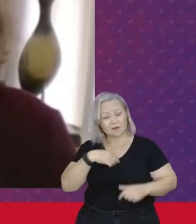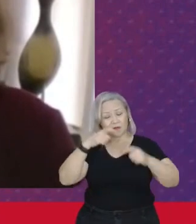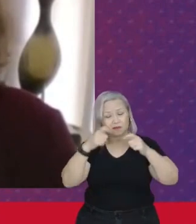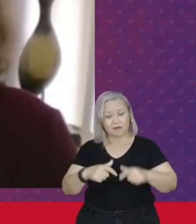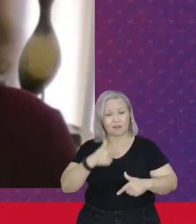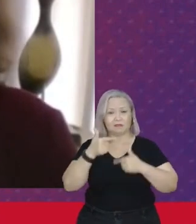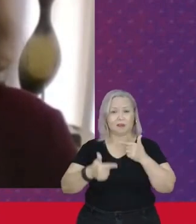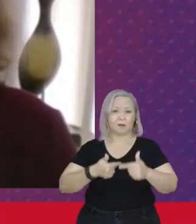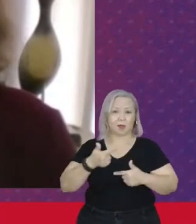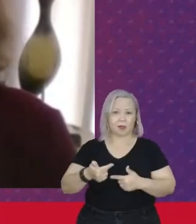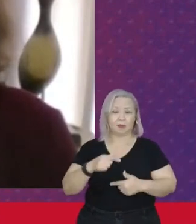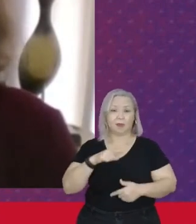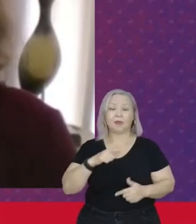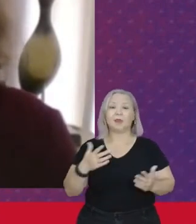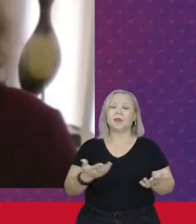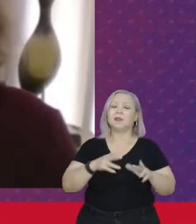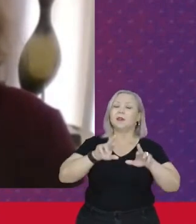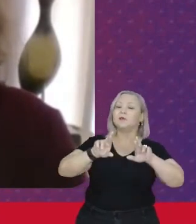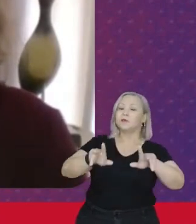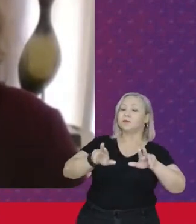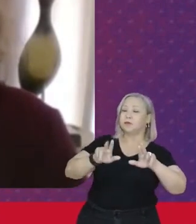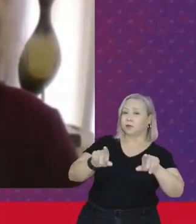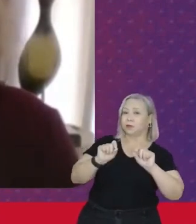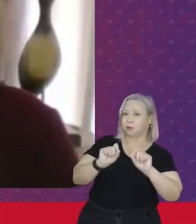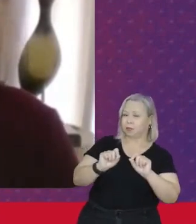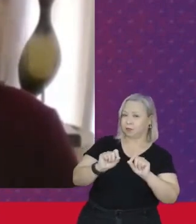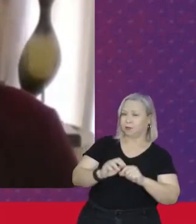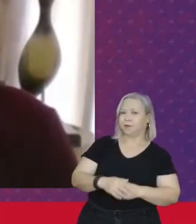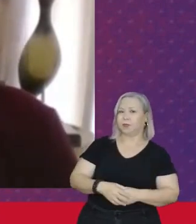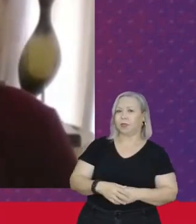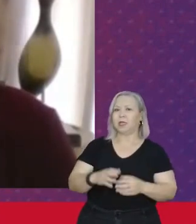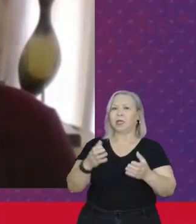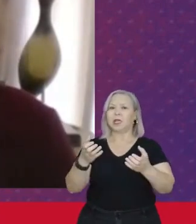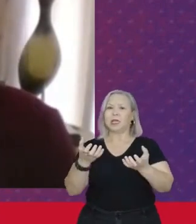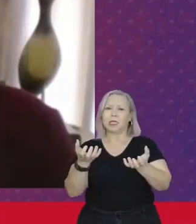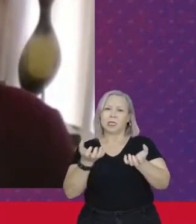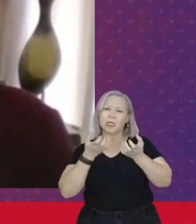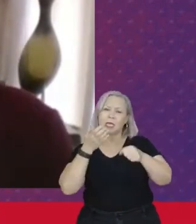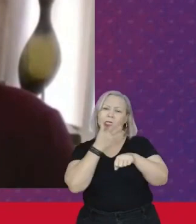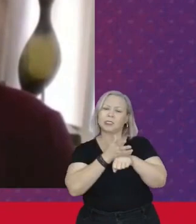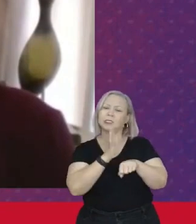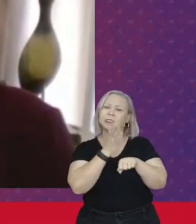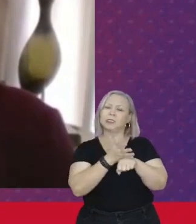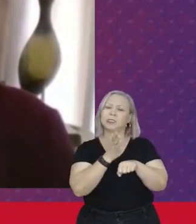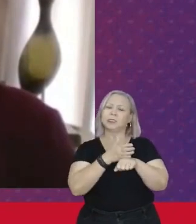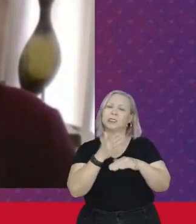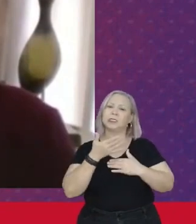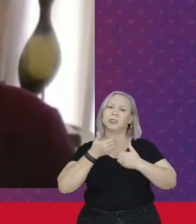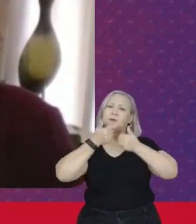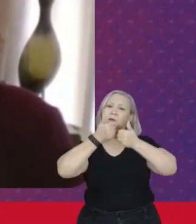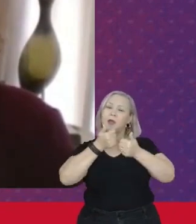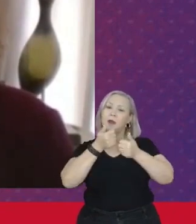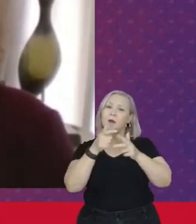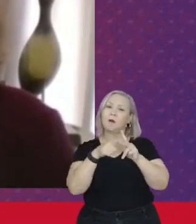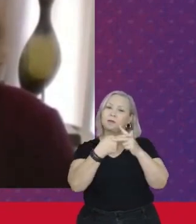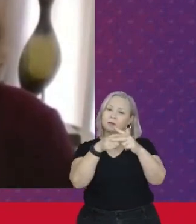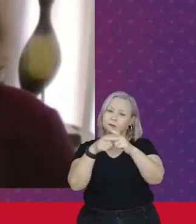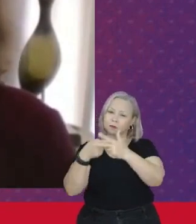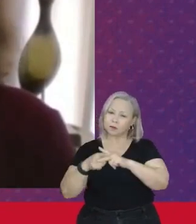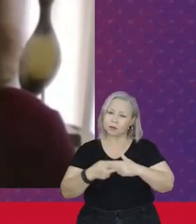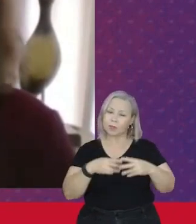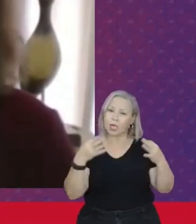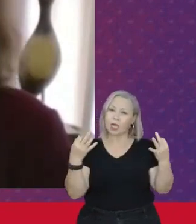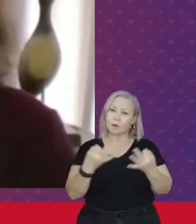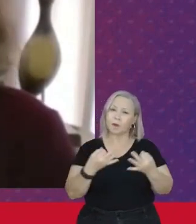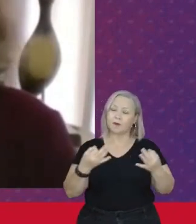trabalho. Nós temos um diferencial que eu espero que a gente exercite, melhore, aperfeiçoe e de